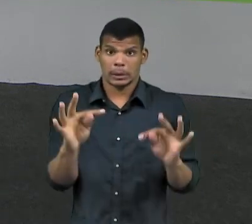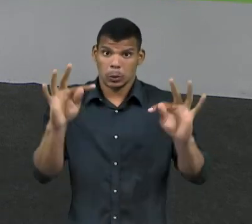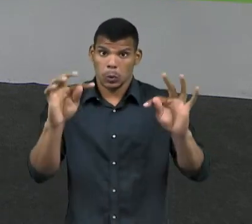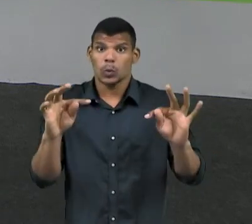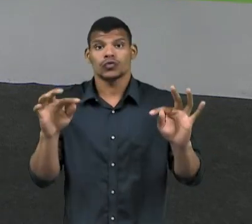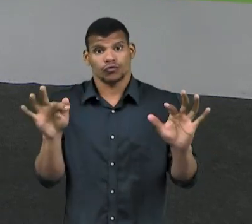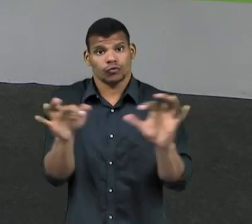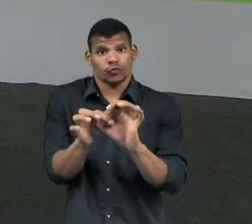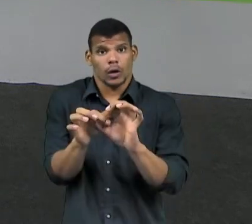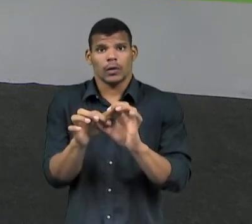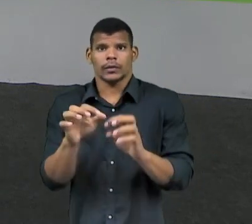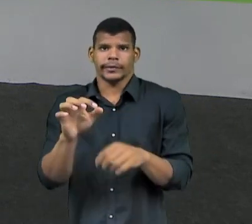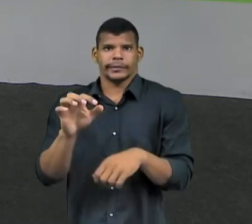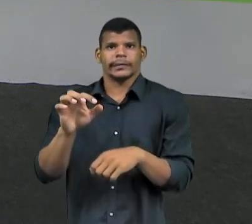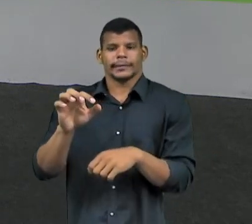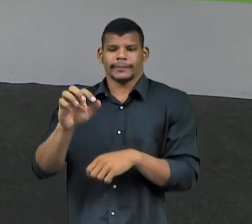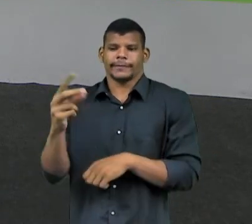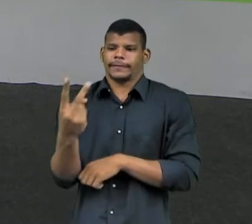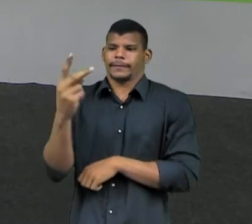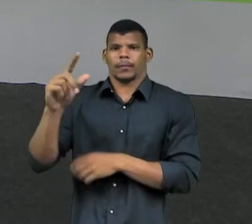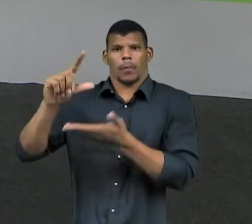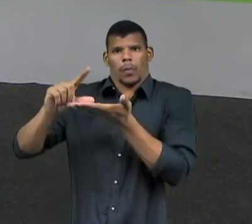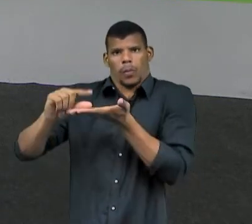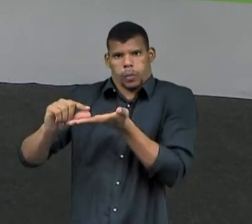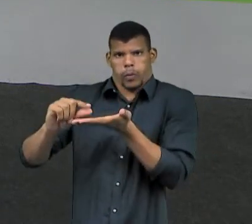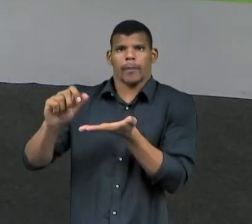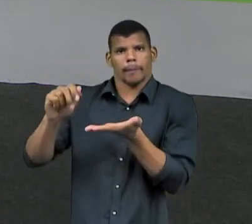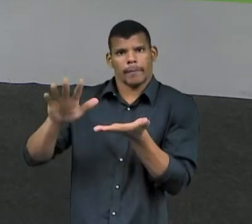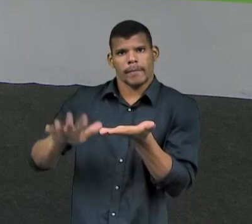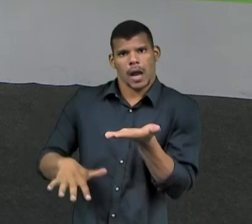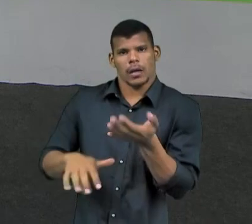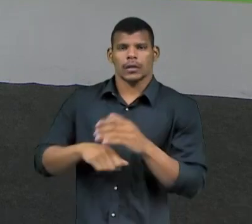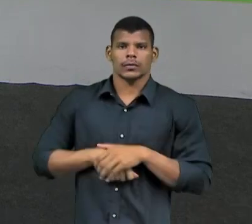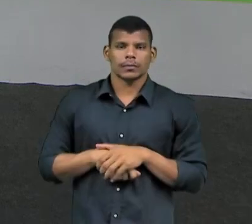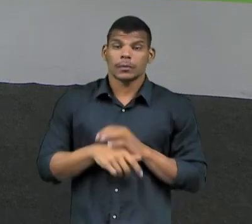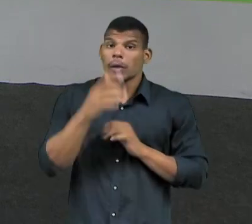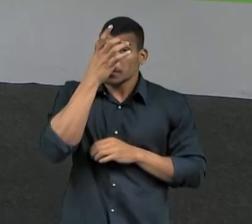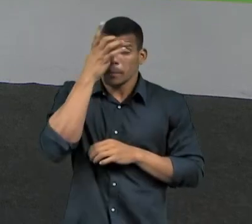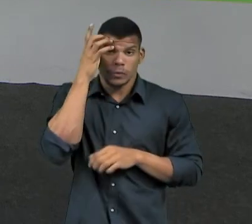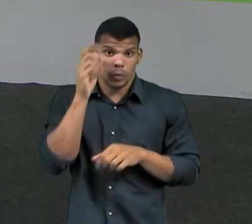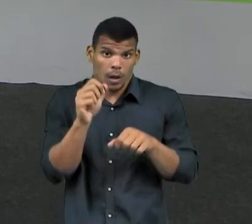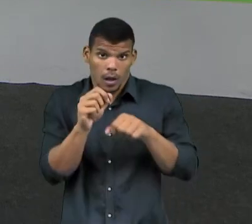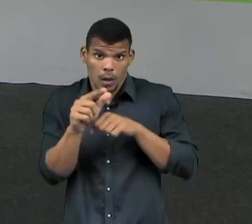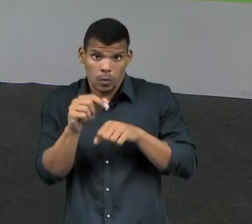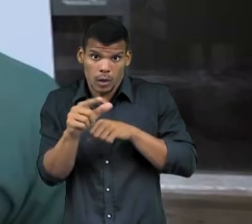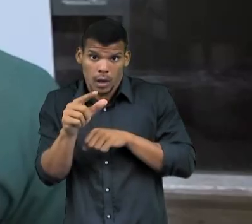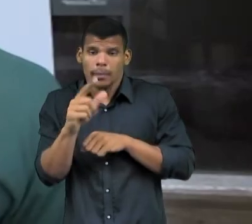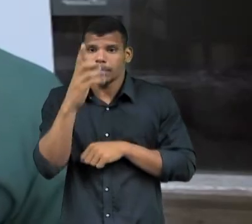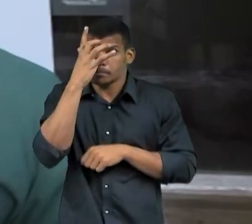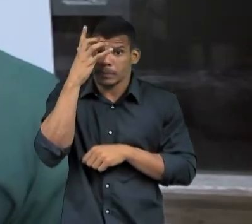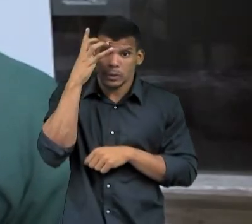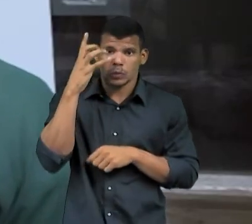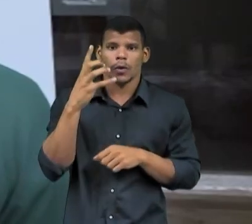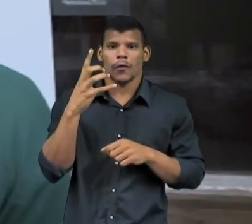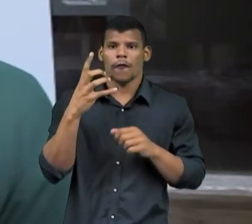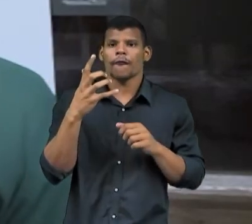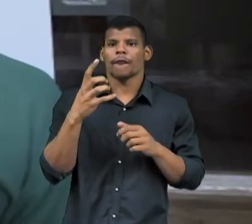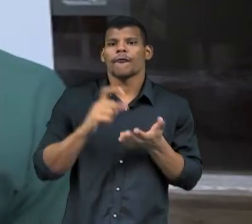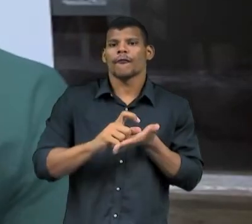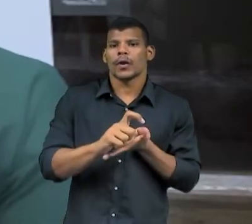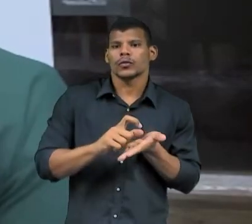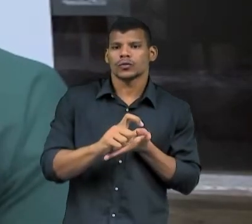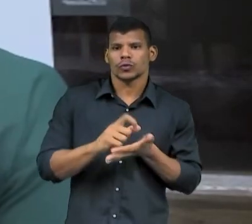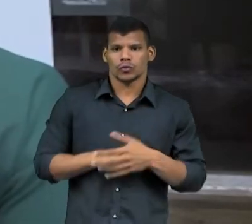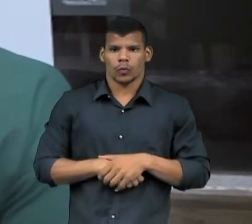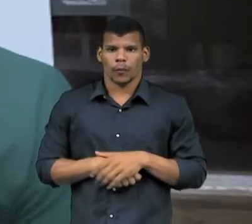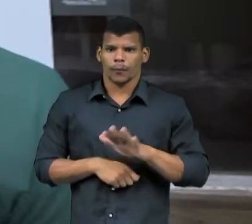O conceito tem atraído tanto quem precisa alugar, como também investidores. Por conta do trabalho como